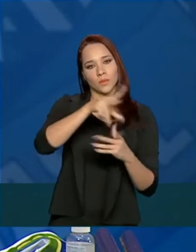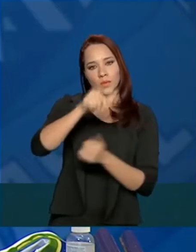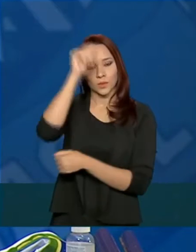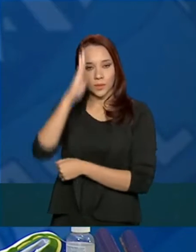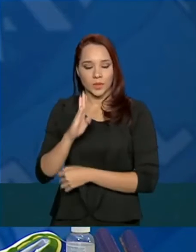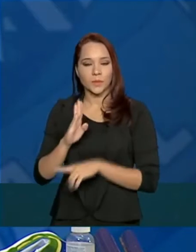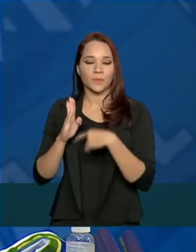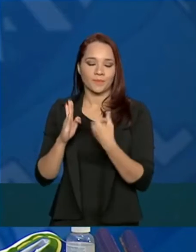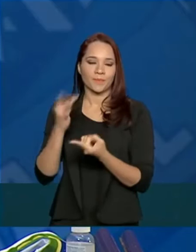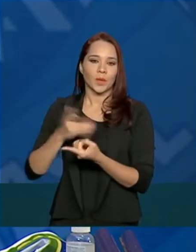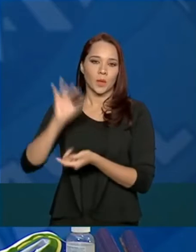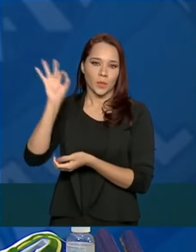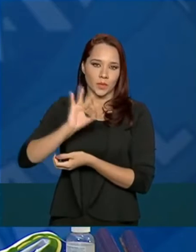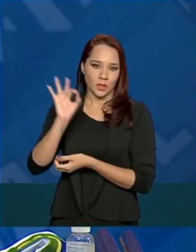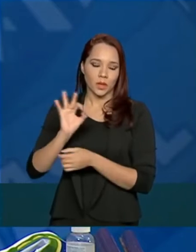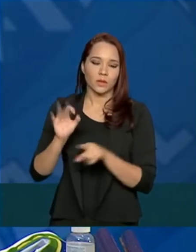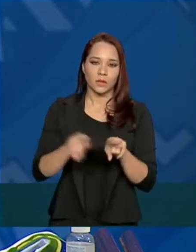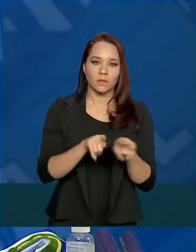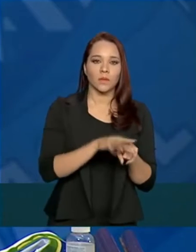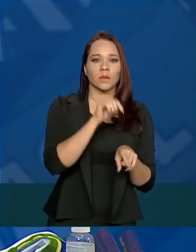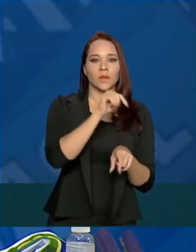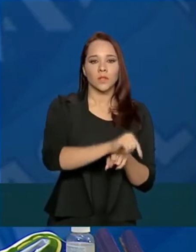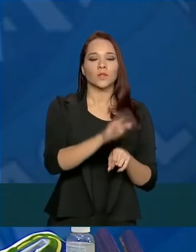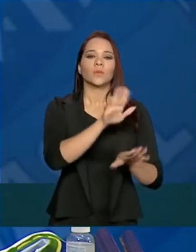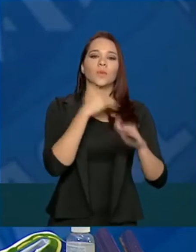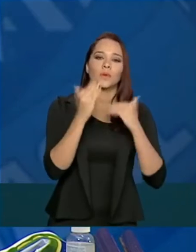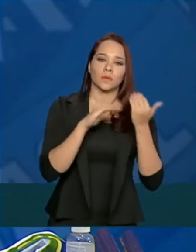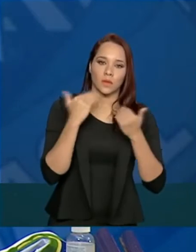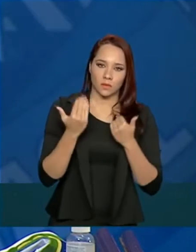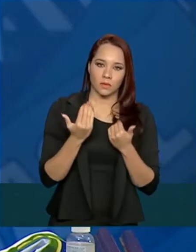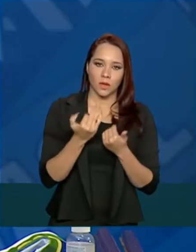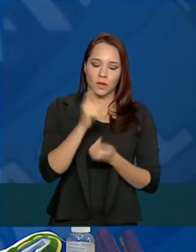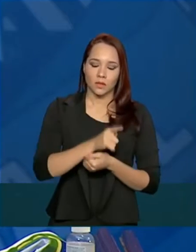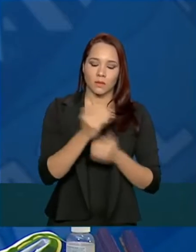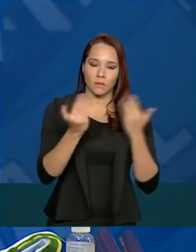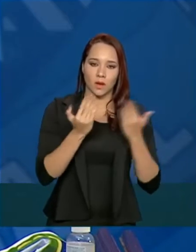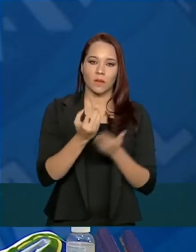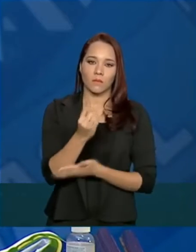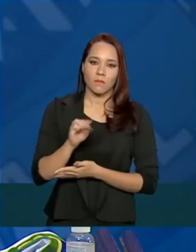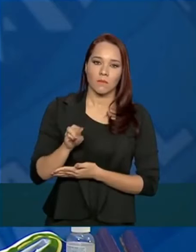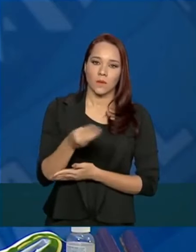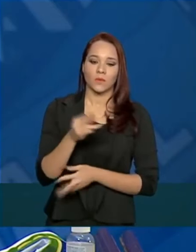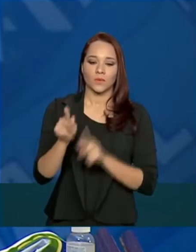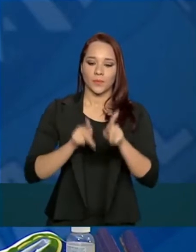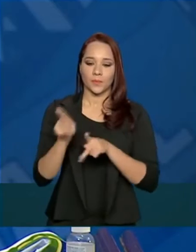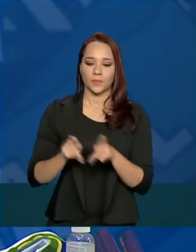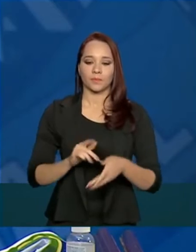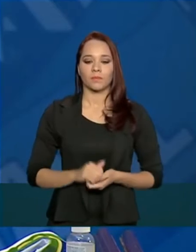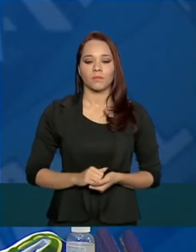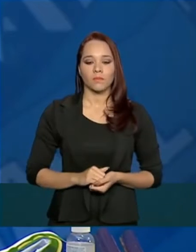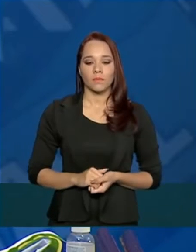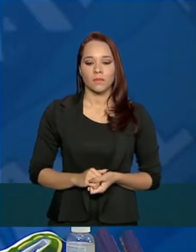em termos de incidência, quanto em termos de mortalidade por milhão de habitantes.